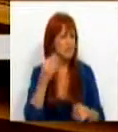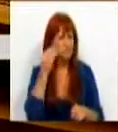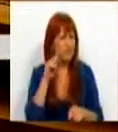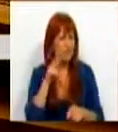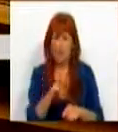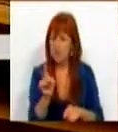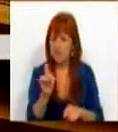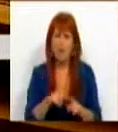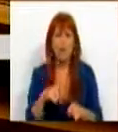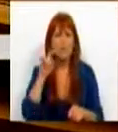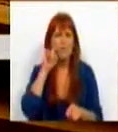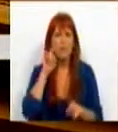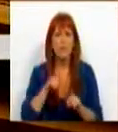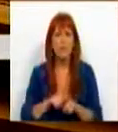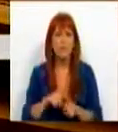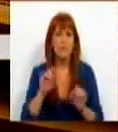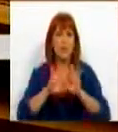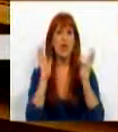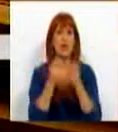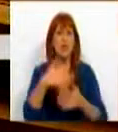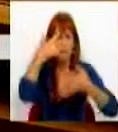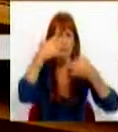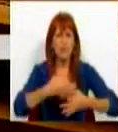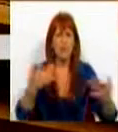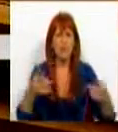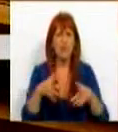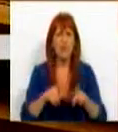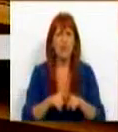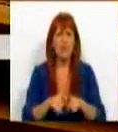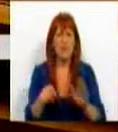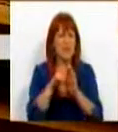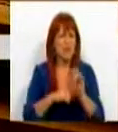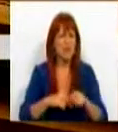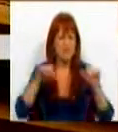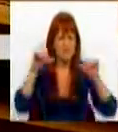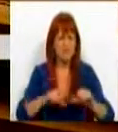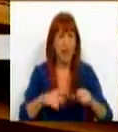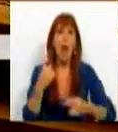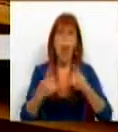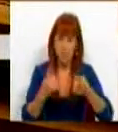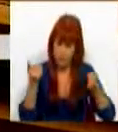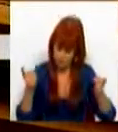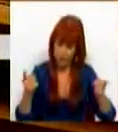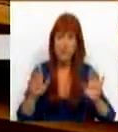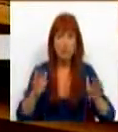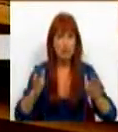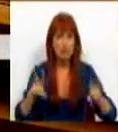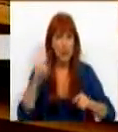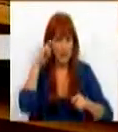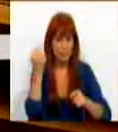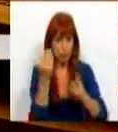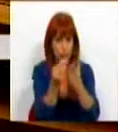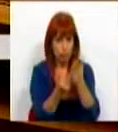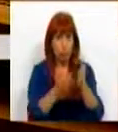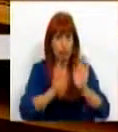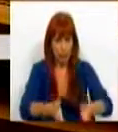abordagem. A prevenção de prevenção geral de comportamentos que são eticamente reprováveis e alguns deles até já estão